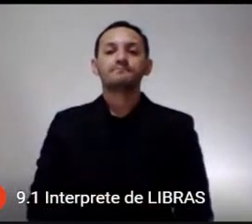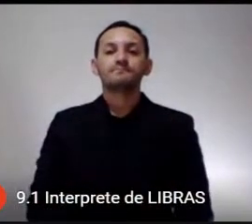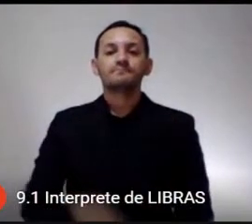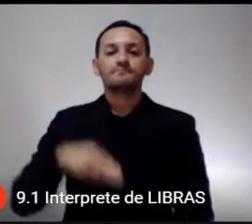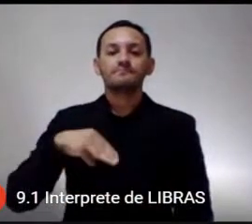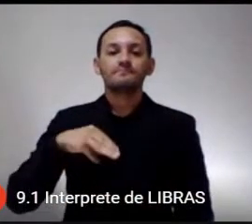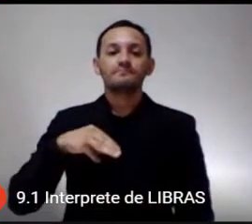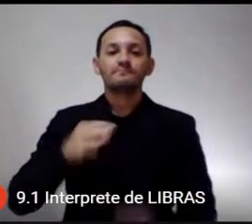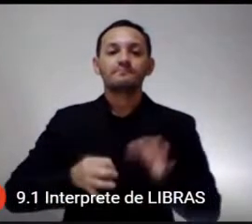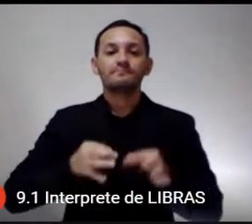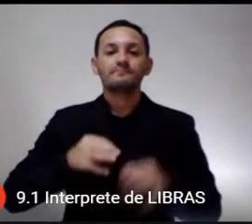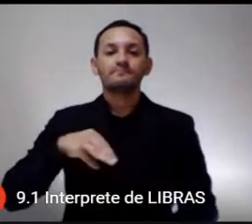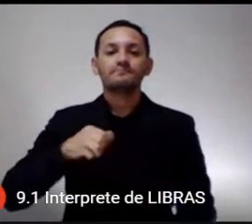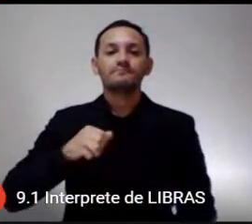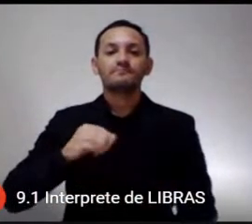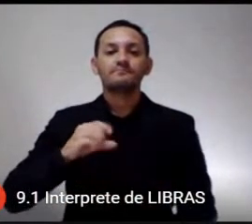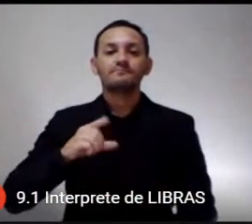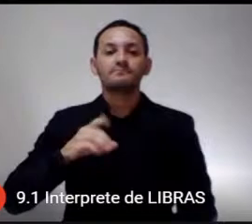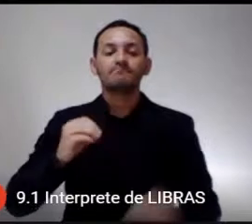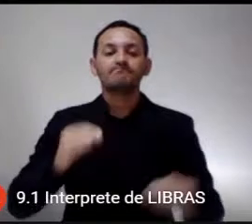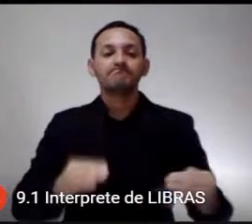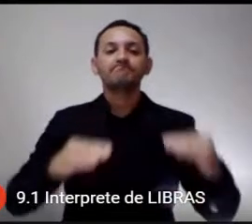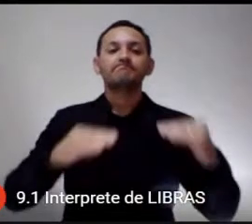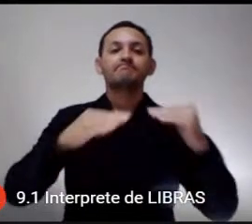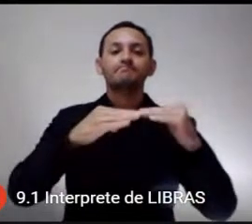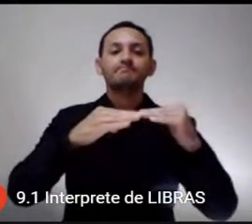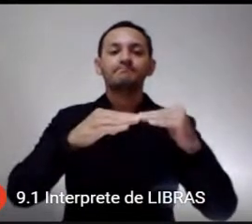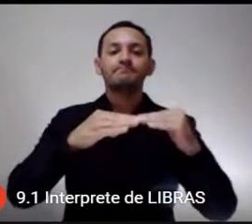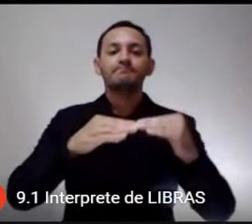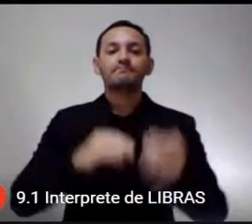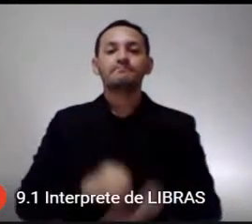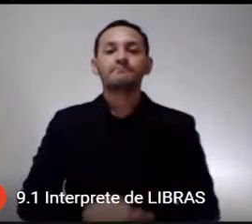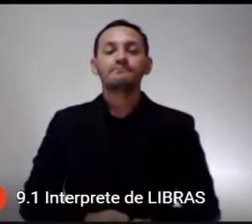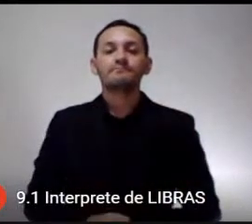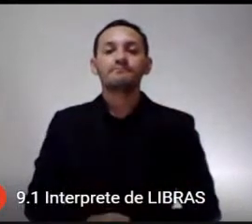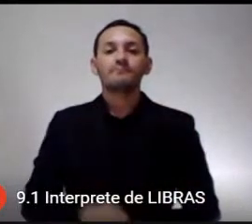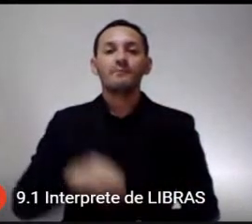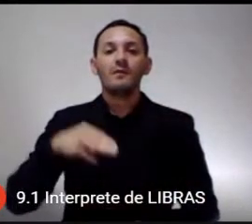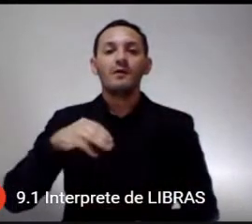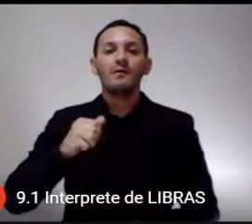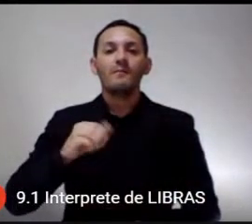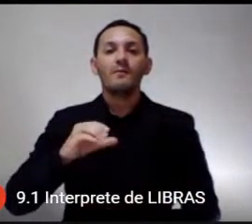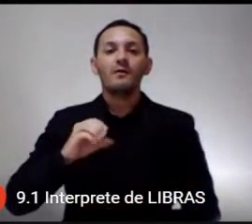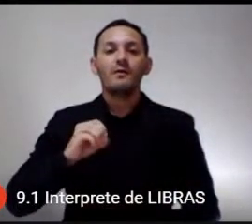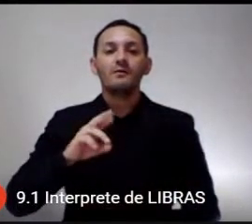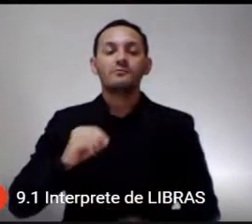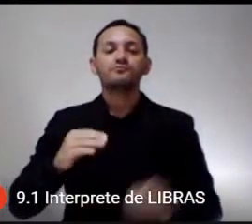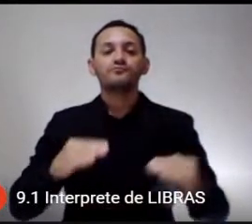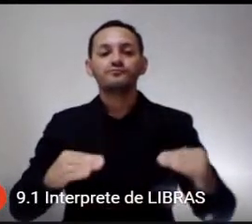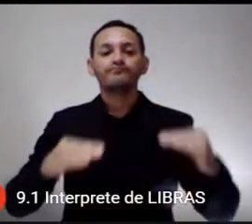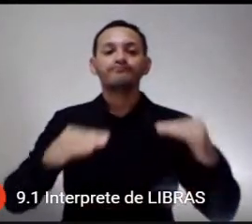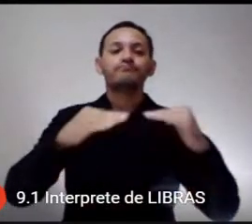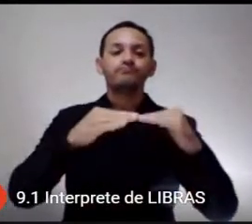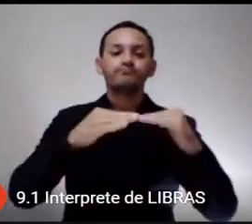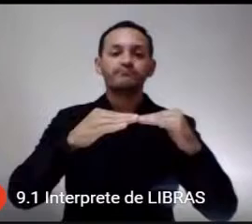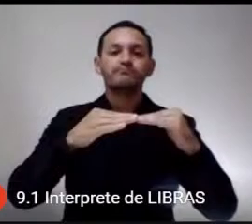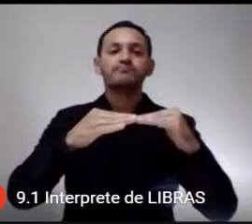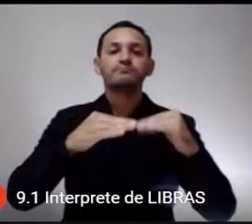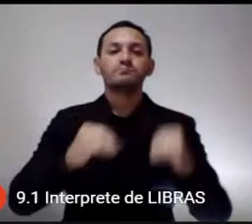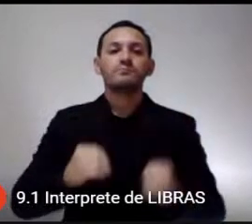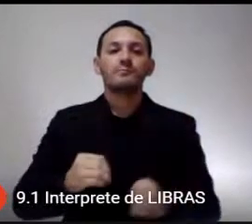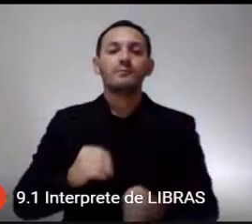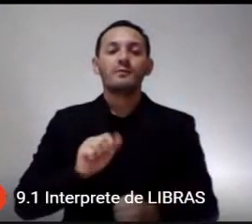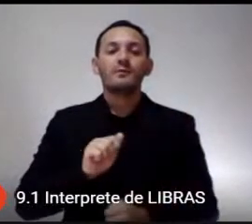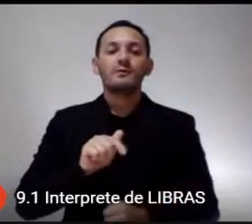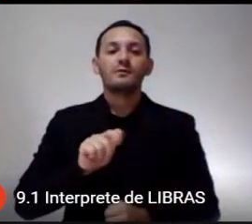Cordeiro. Acompanho o relator, presidente. Desembargador Marco Vilas Boas. Voto com o relator, presidente. Doutora Ana